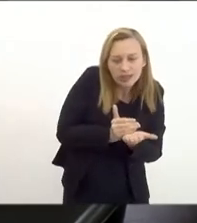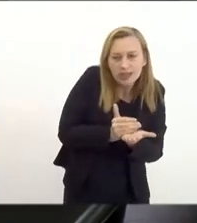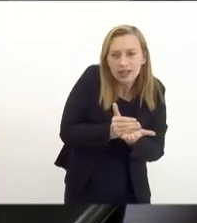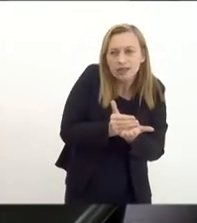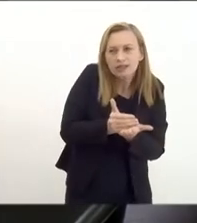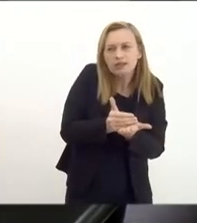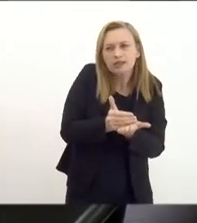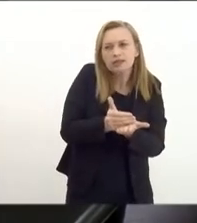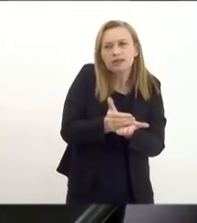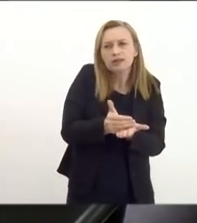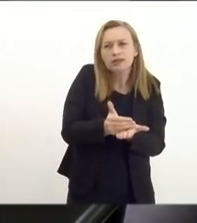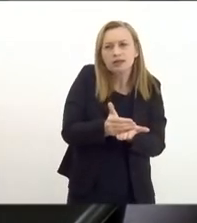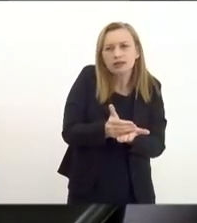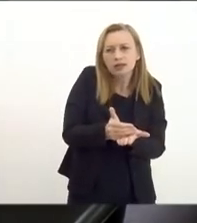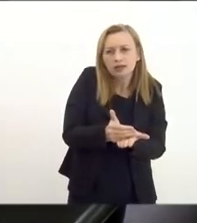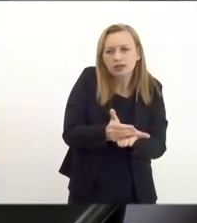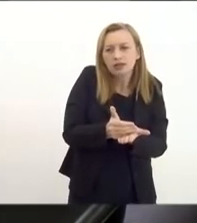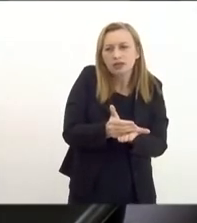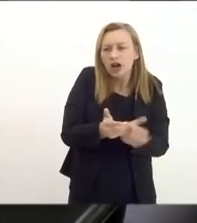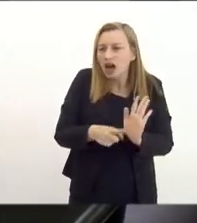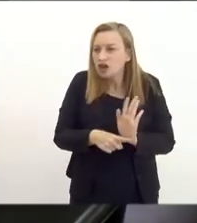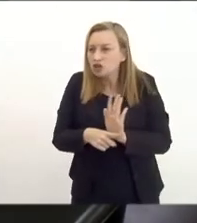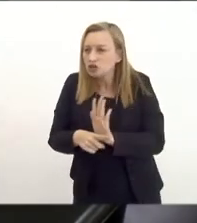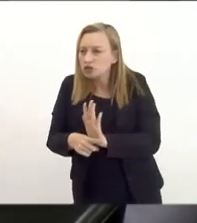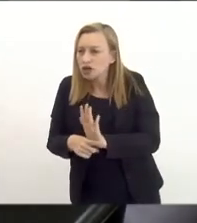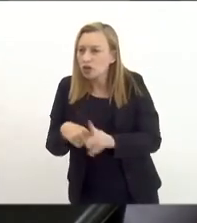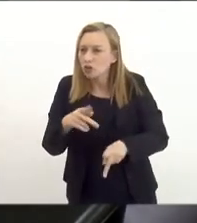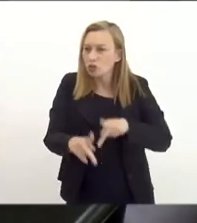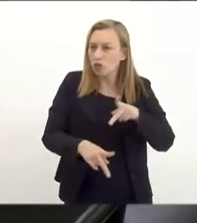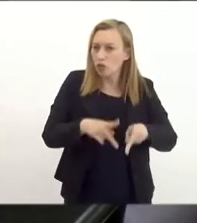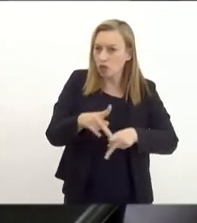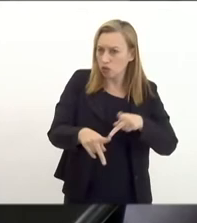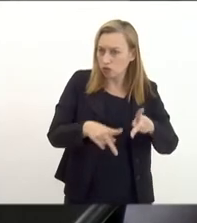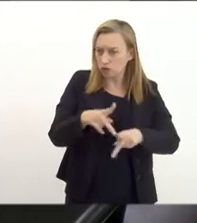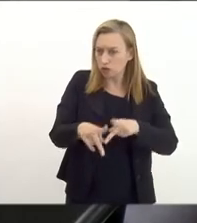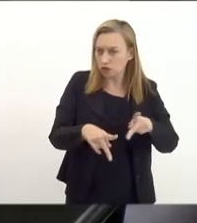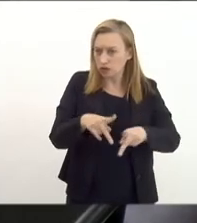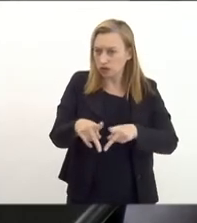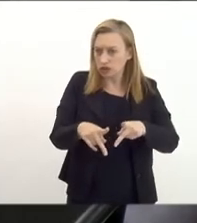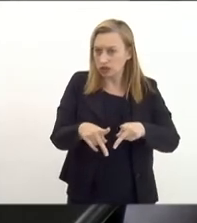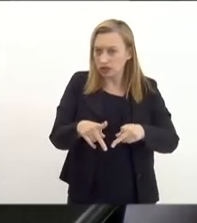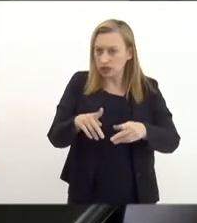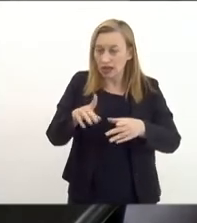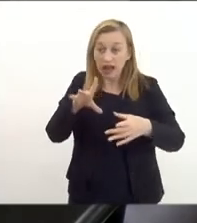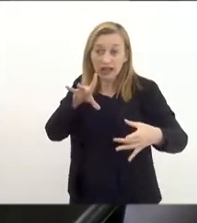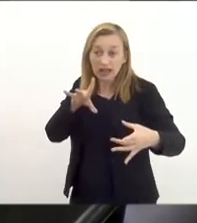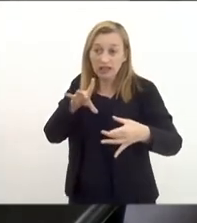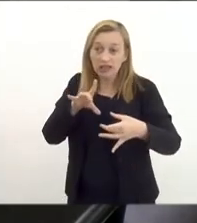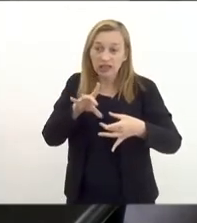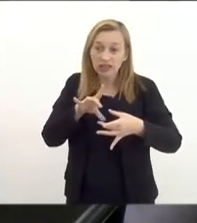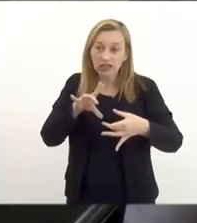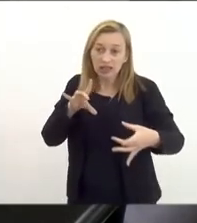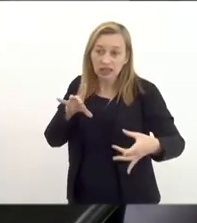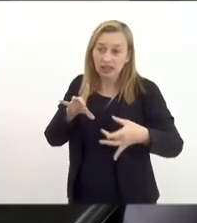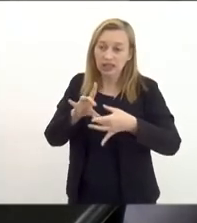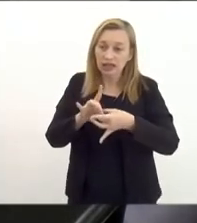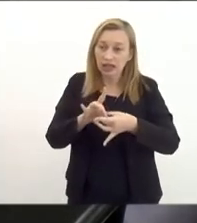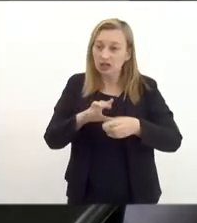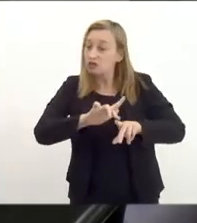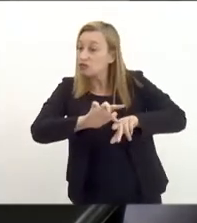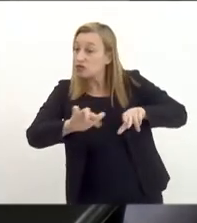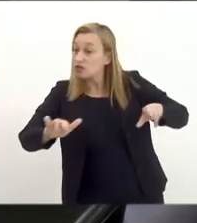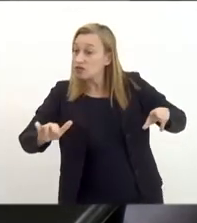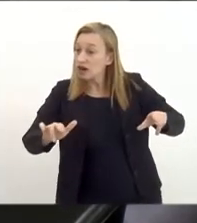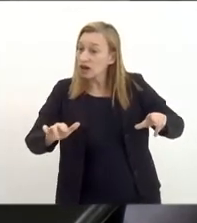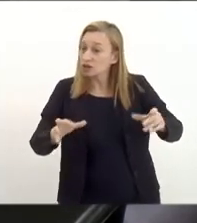e ela passa atender a população o e passa a interagir com diversos entes